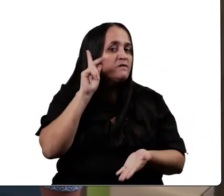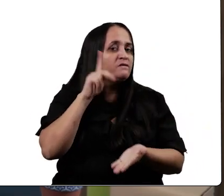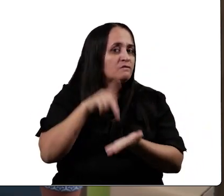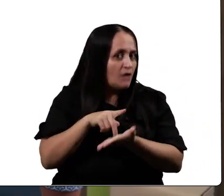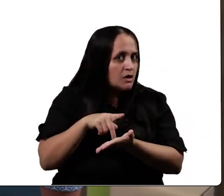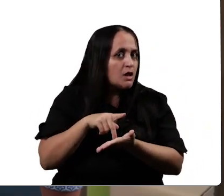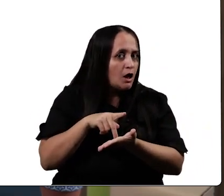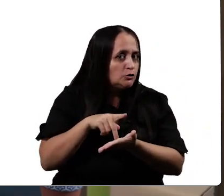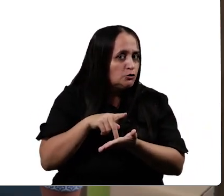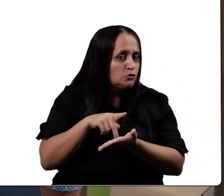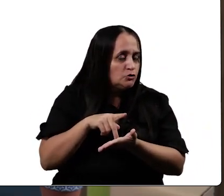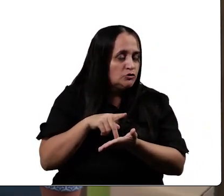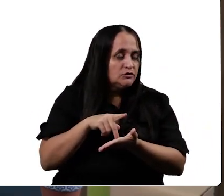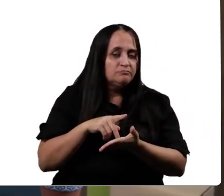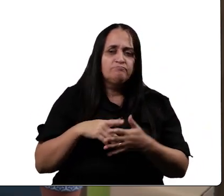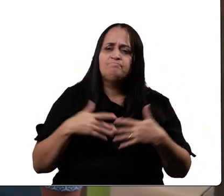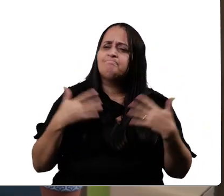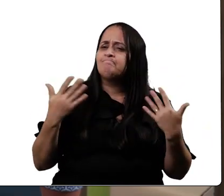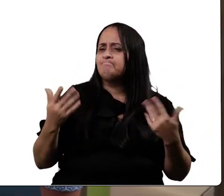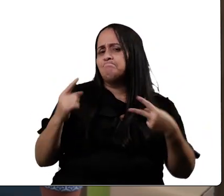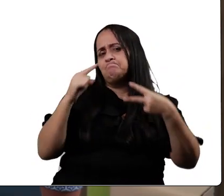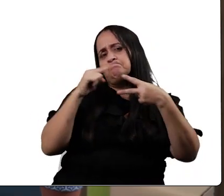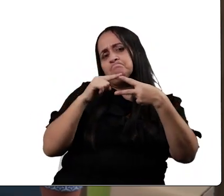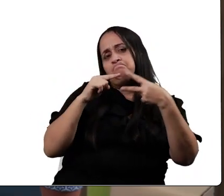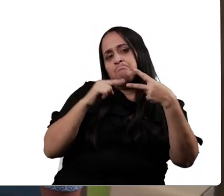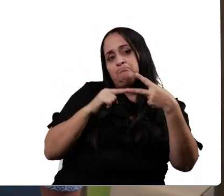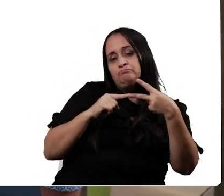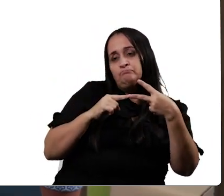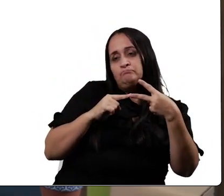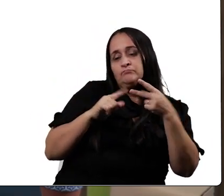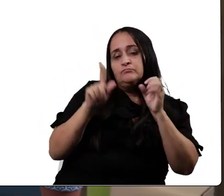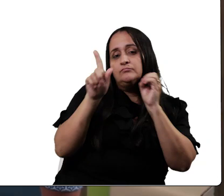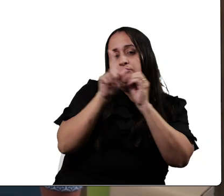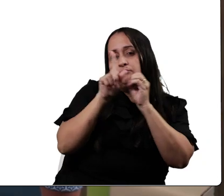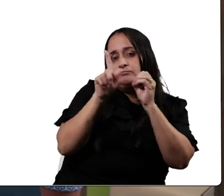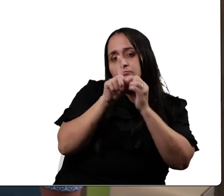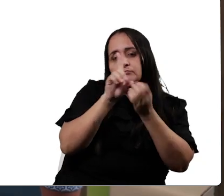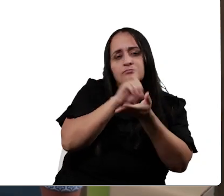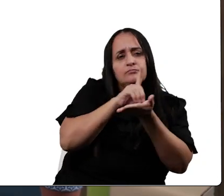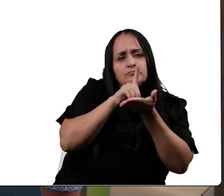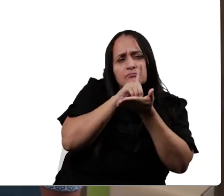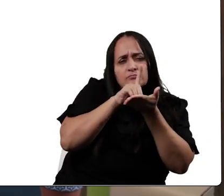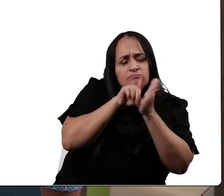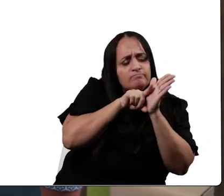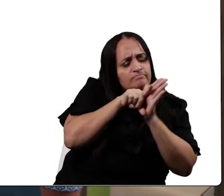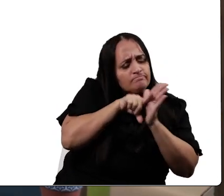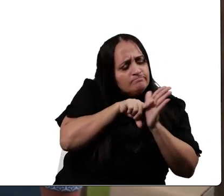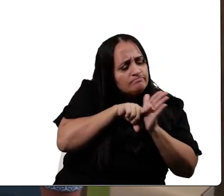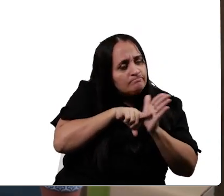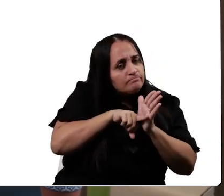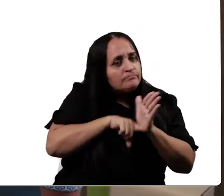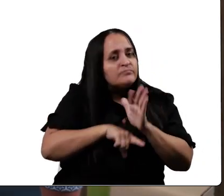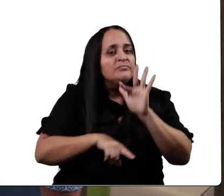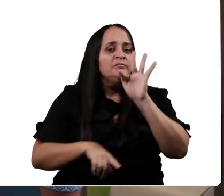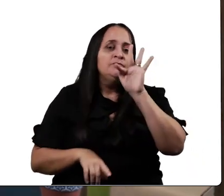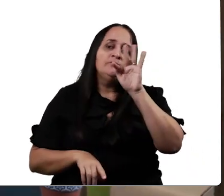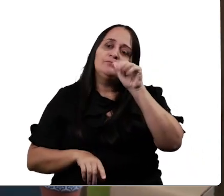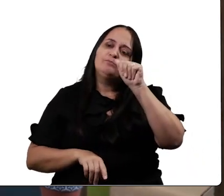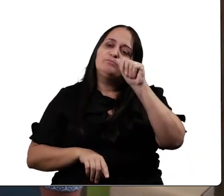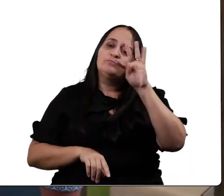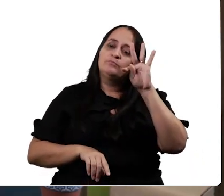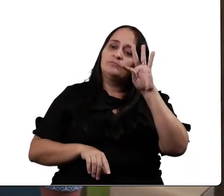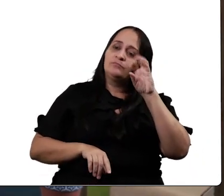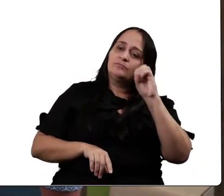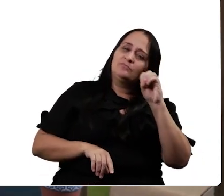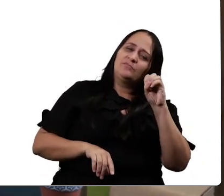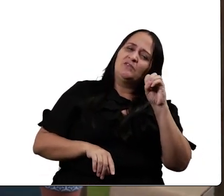Além desses dois exemplos de significado, no próprio dicionário do Google estava falando lá que fato pode ser